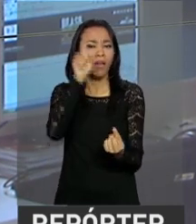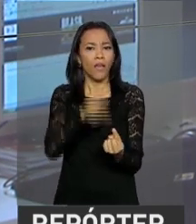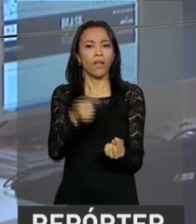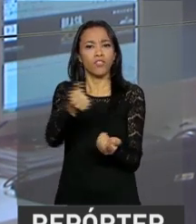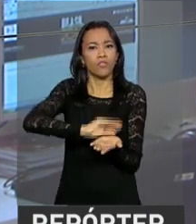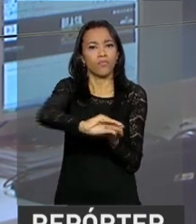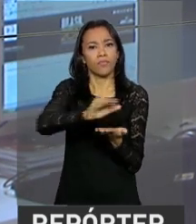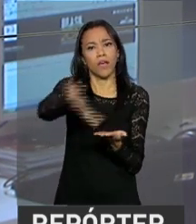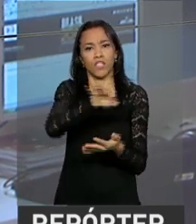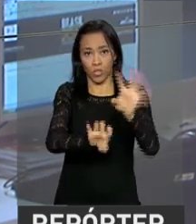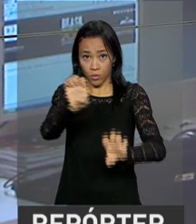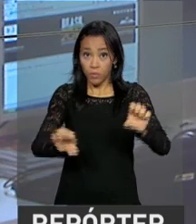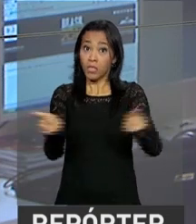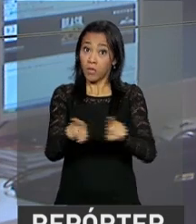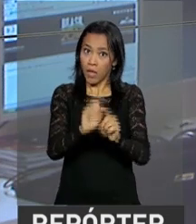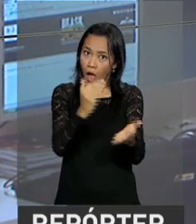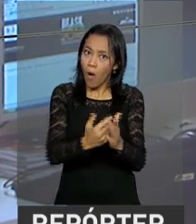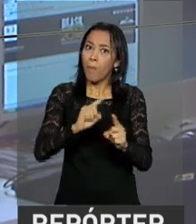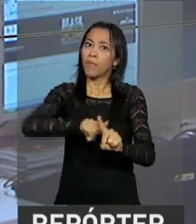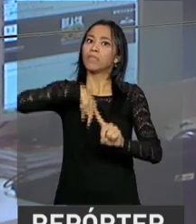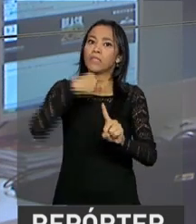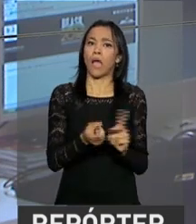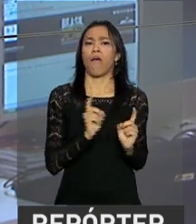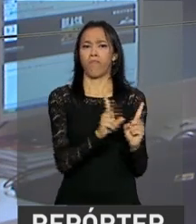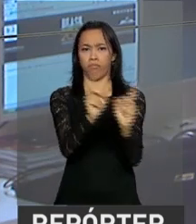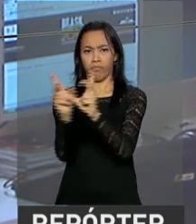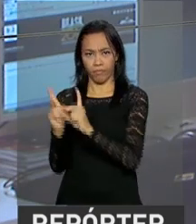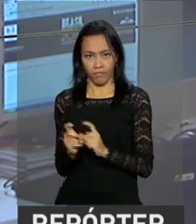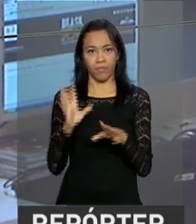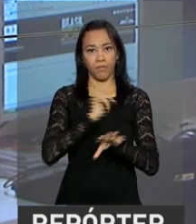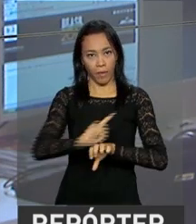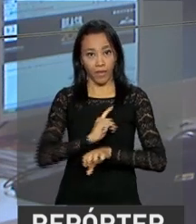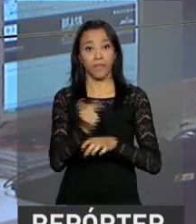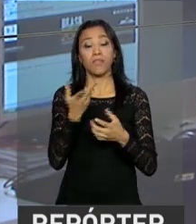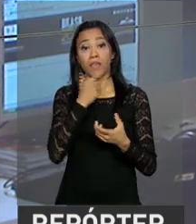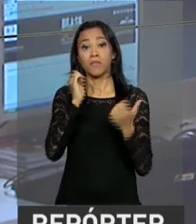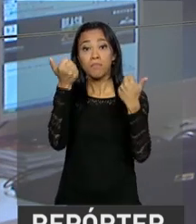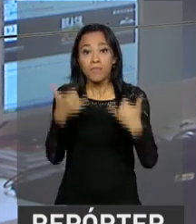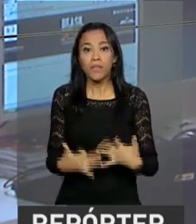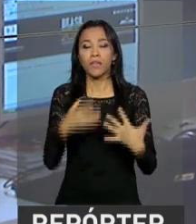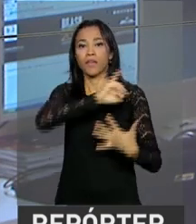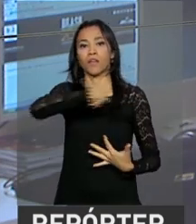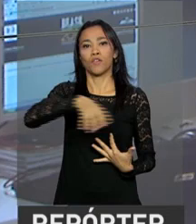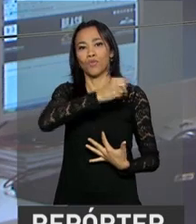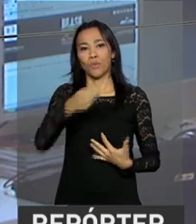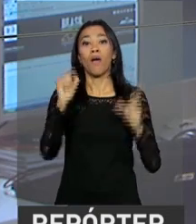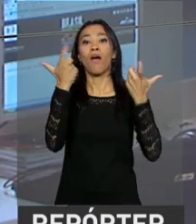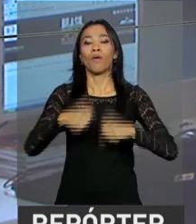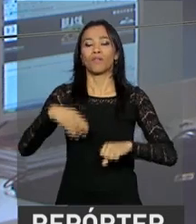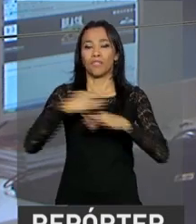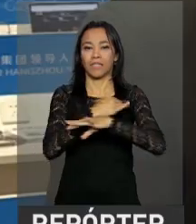na área de infraestrutura e aumentar o comércio exterior do país. Quem conta pra gente é o repórter João Pedro Neto, que está em Hangzhou, na China.